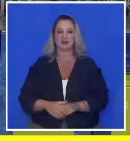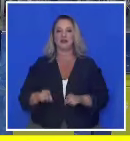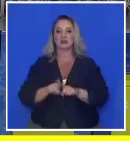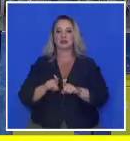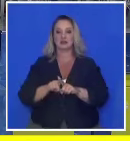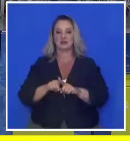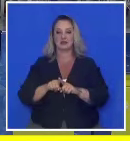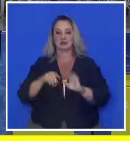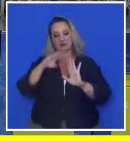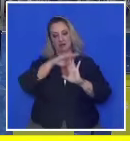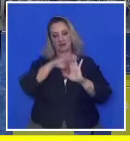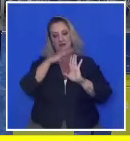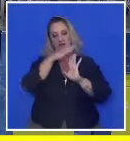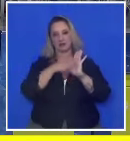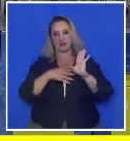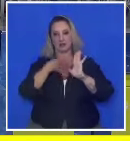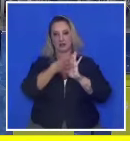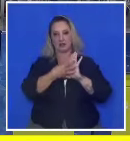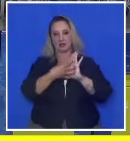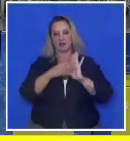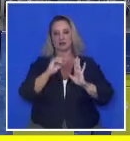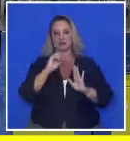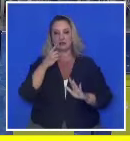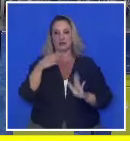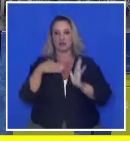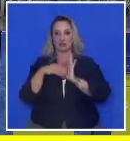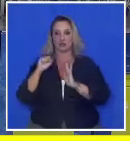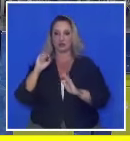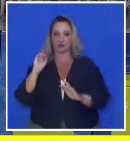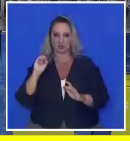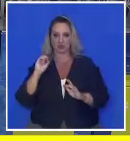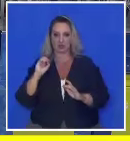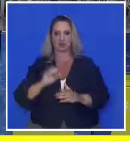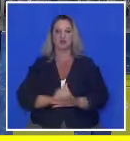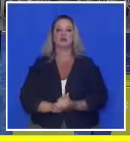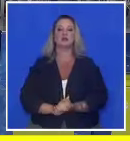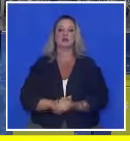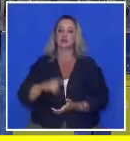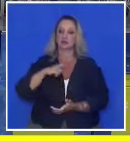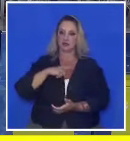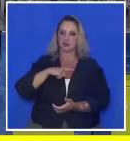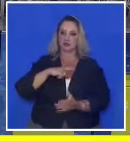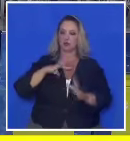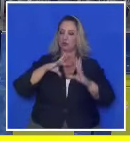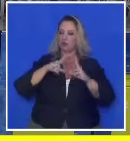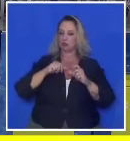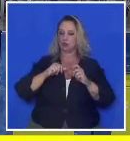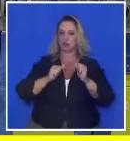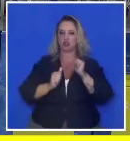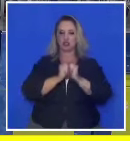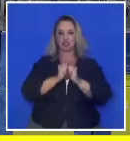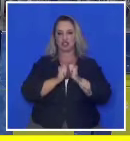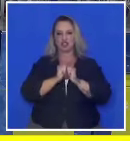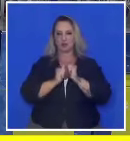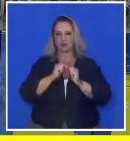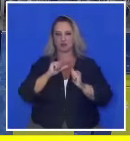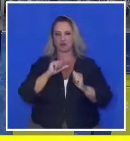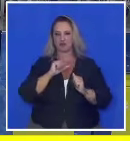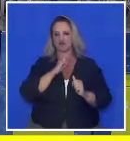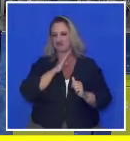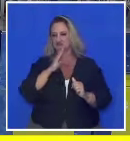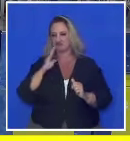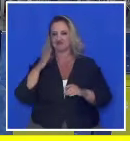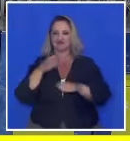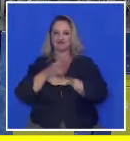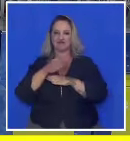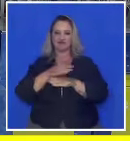Também temos uma tabela de 1 a 80 e nesta tabela nós temos todos os times relacionados e que